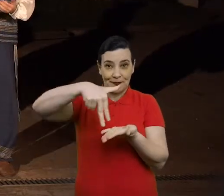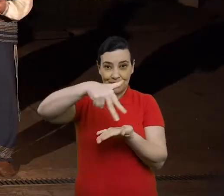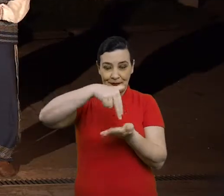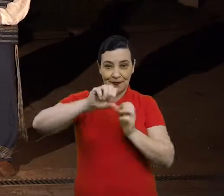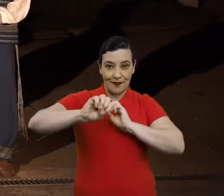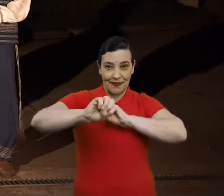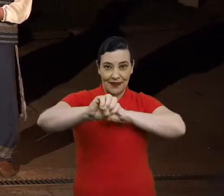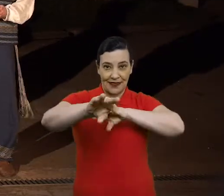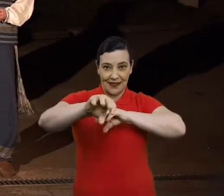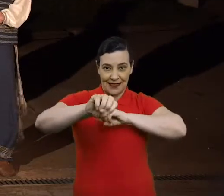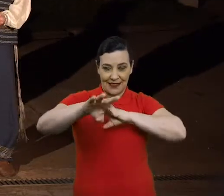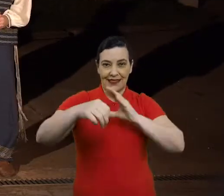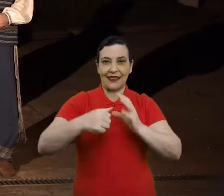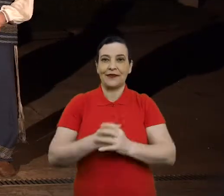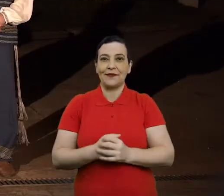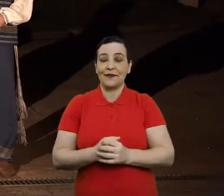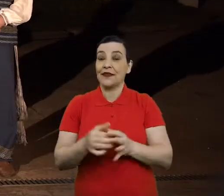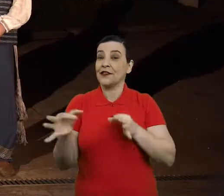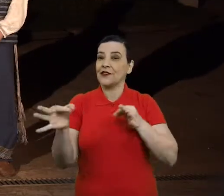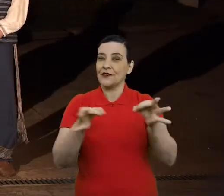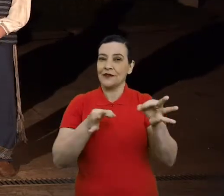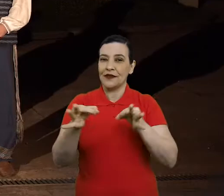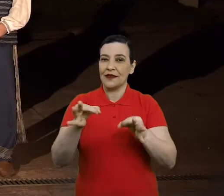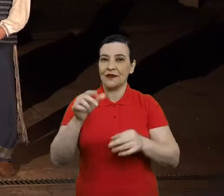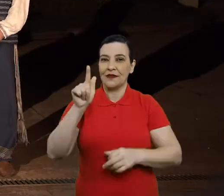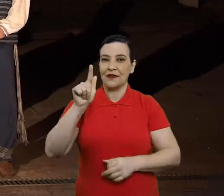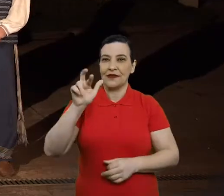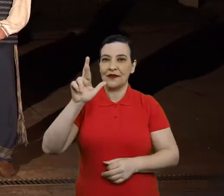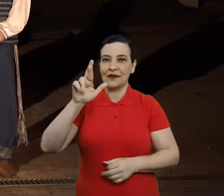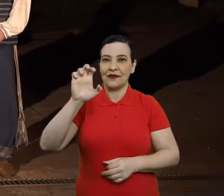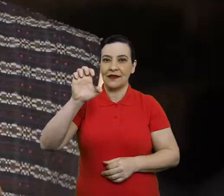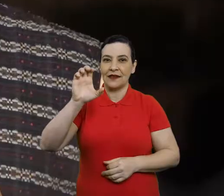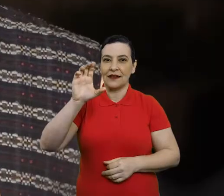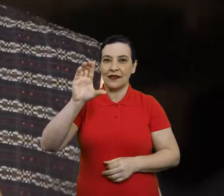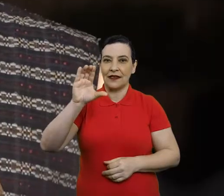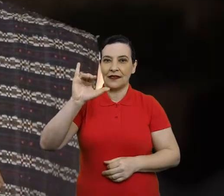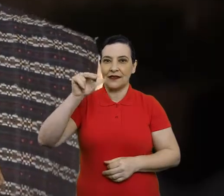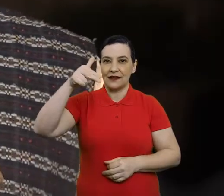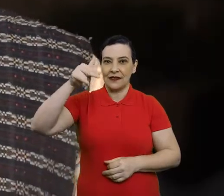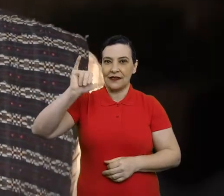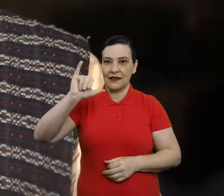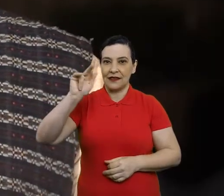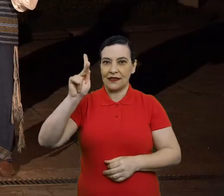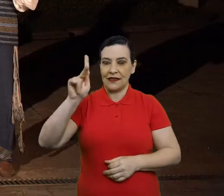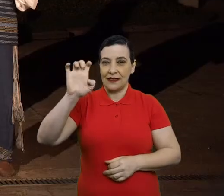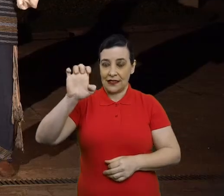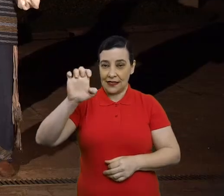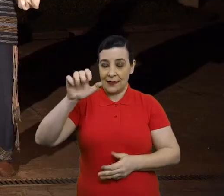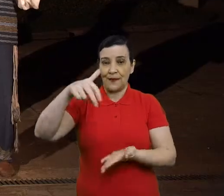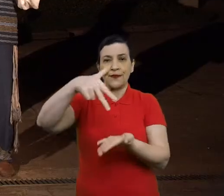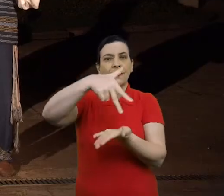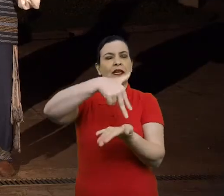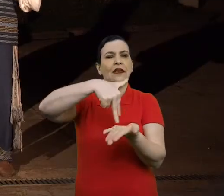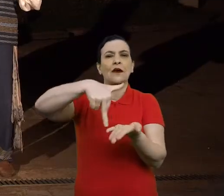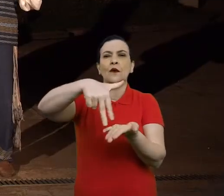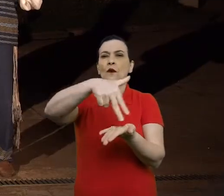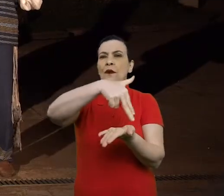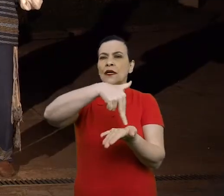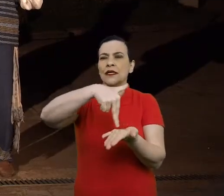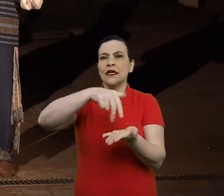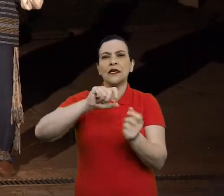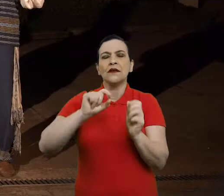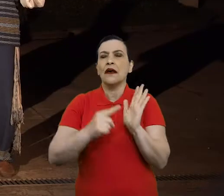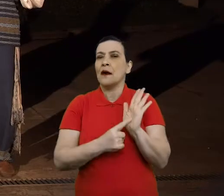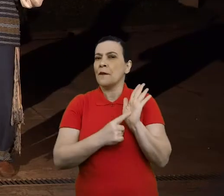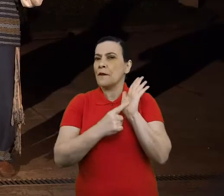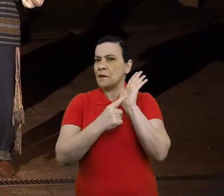vamos ensinar para vocês, nós preparamos o Gretinique. O que é o Gretinique? É uma dança que ela não é exatamente